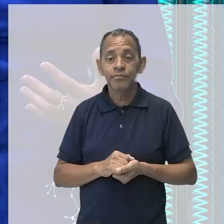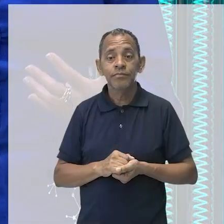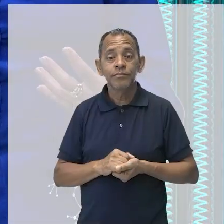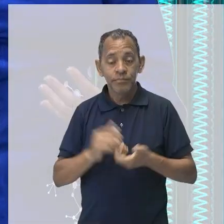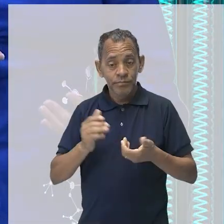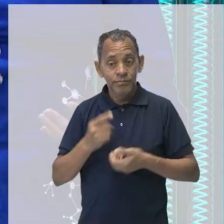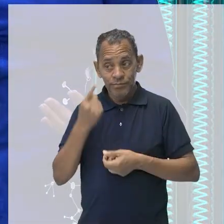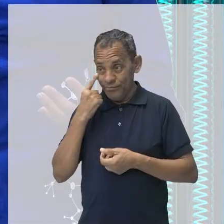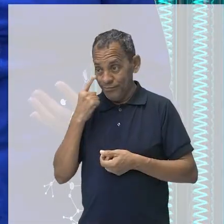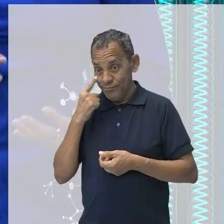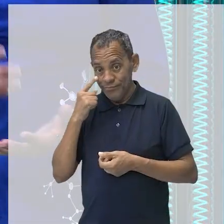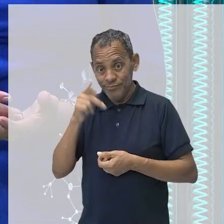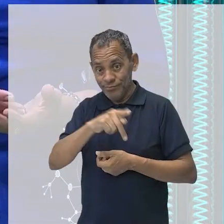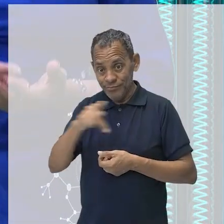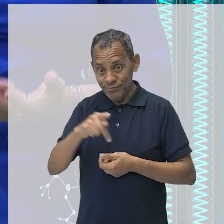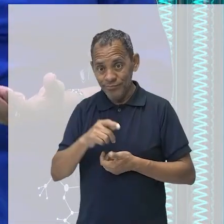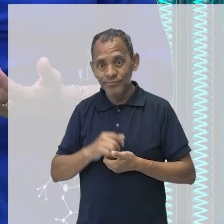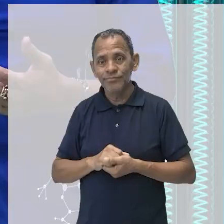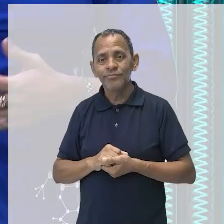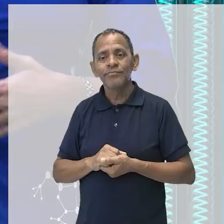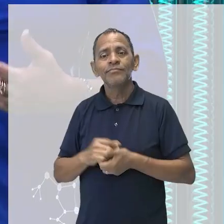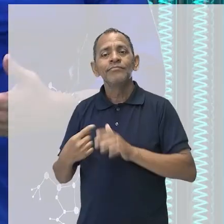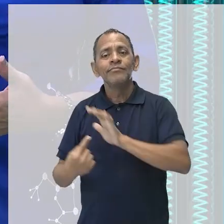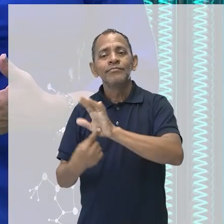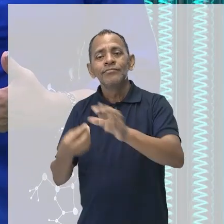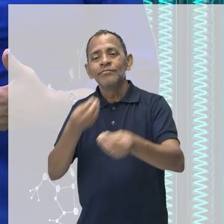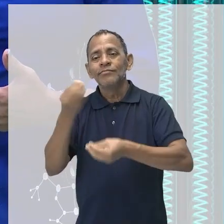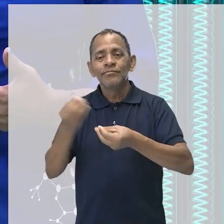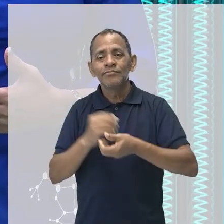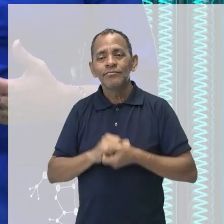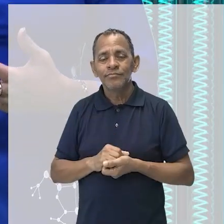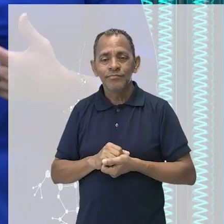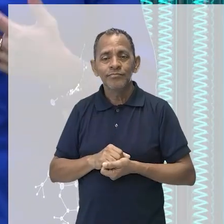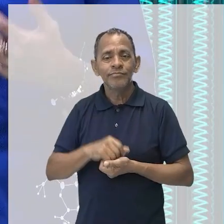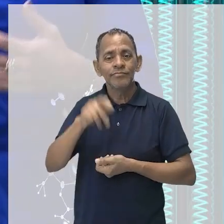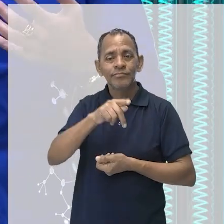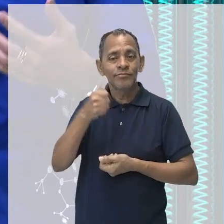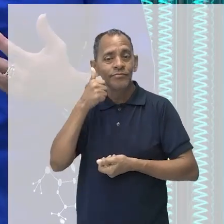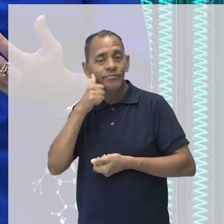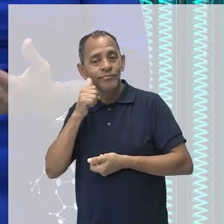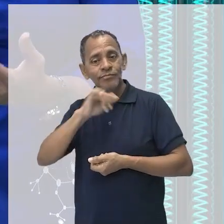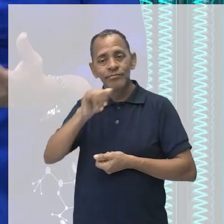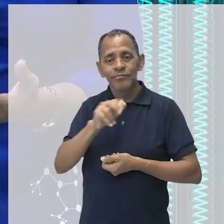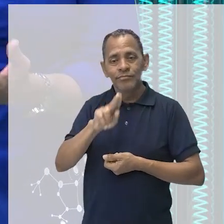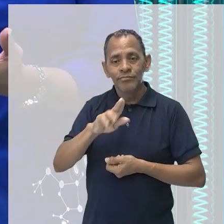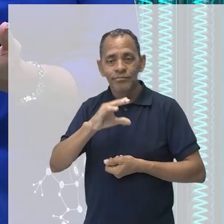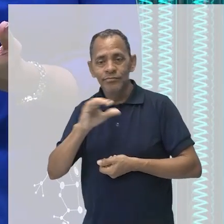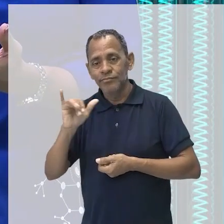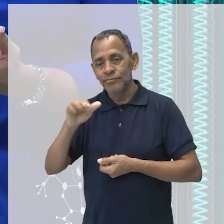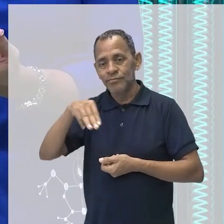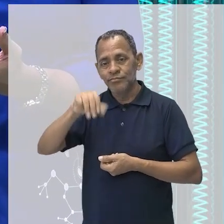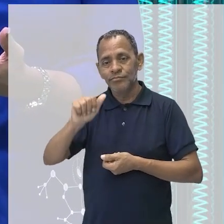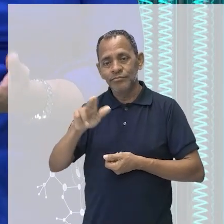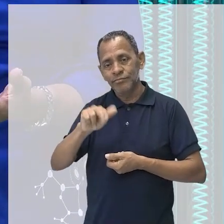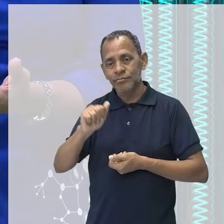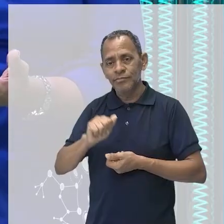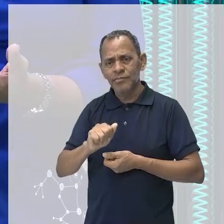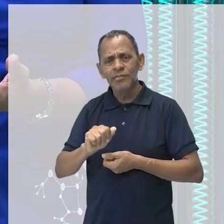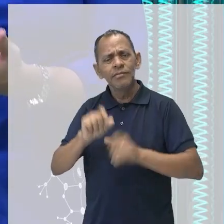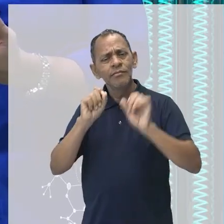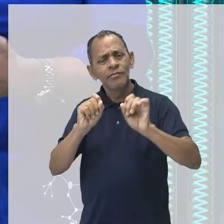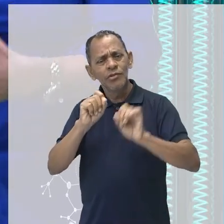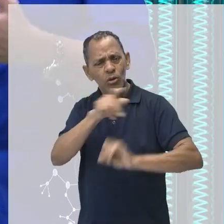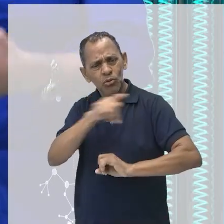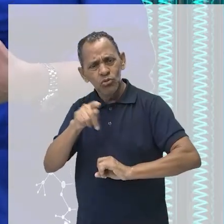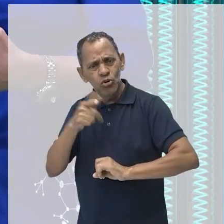Então, os professores Jefferson e também a professora Jucimara, eles foram o público ali. Será se os professores ali,